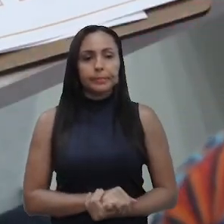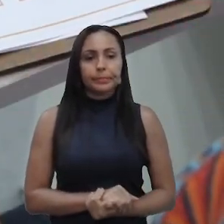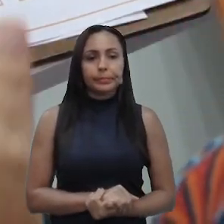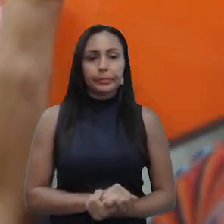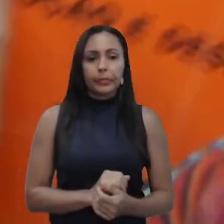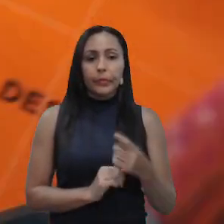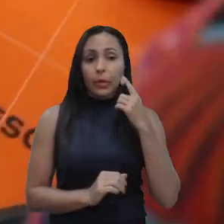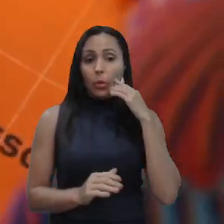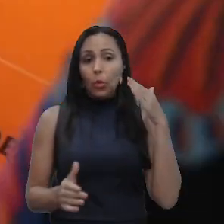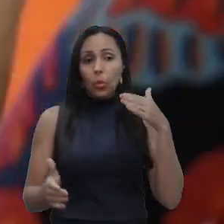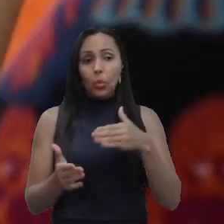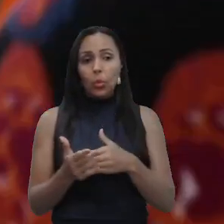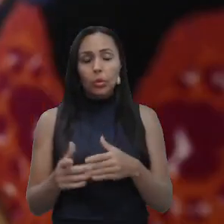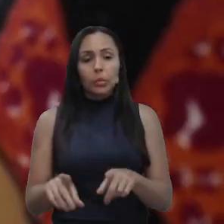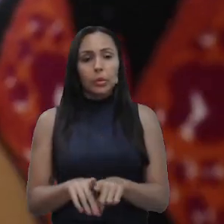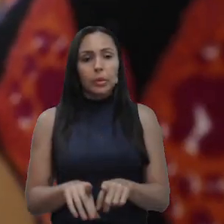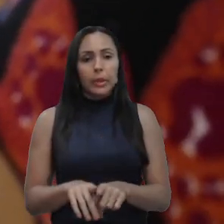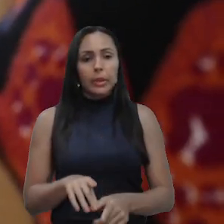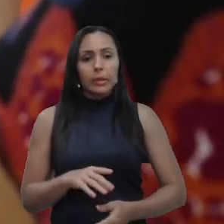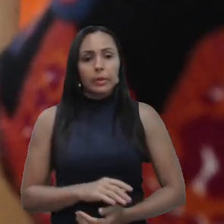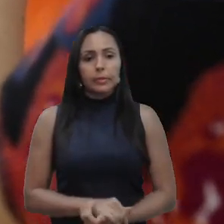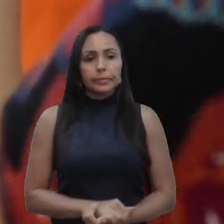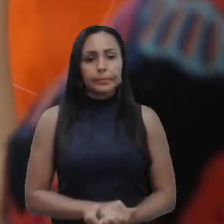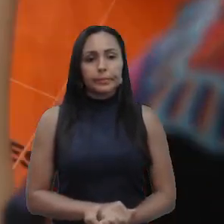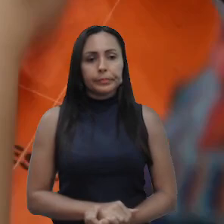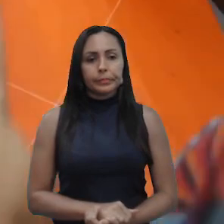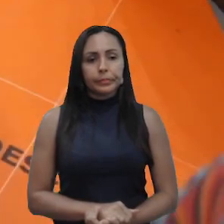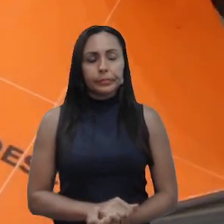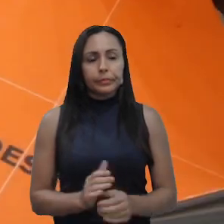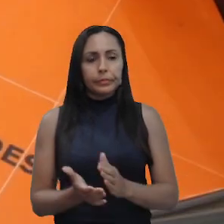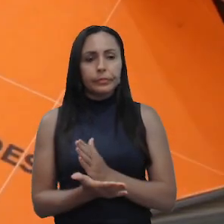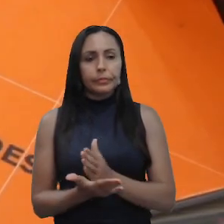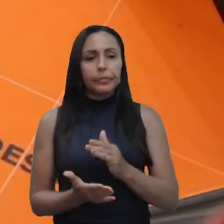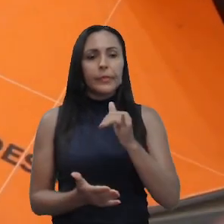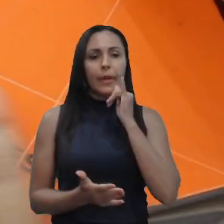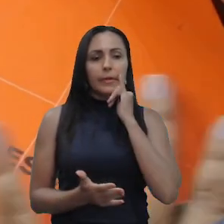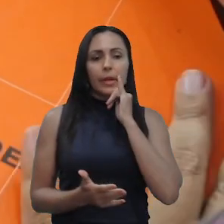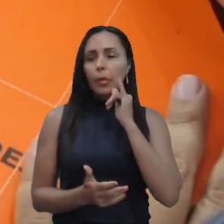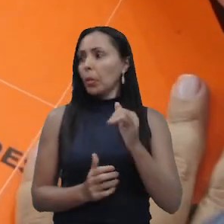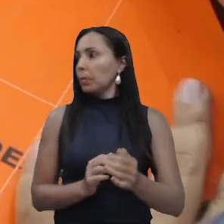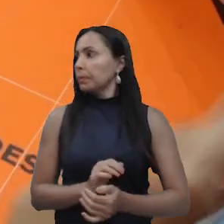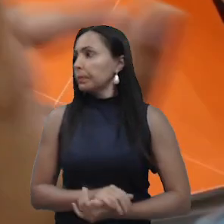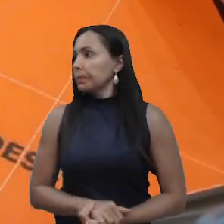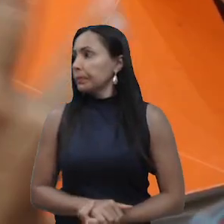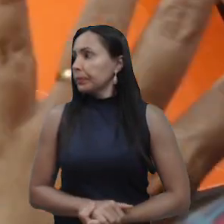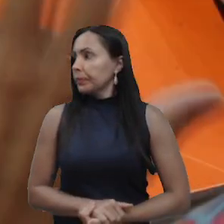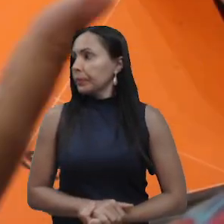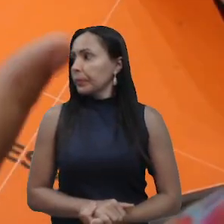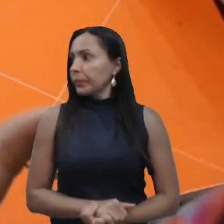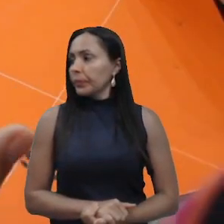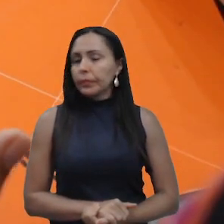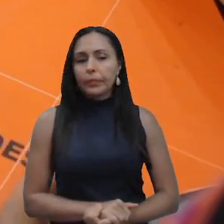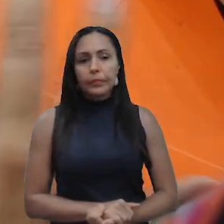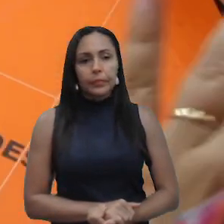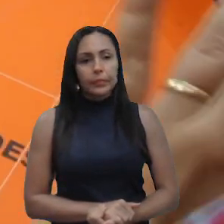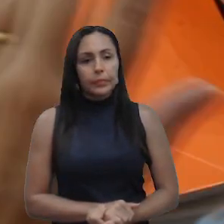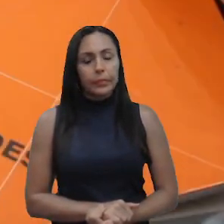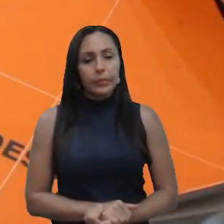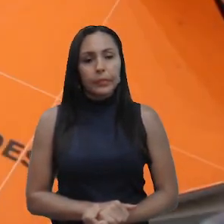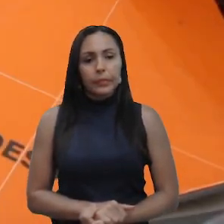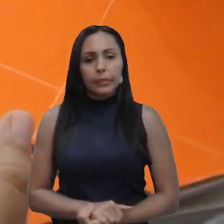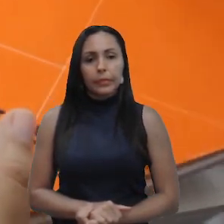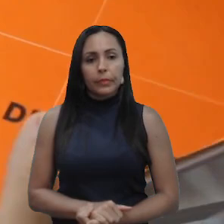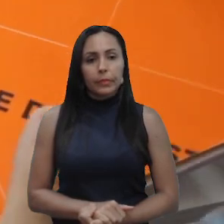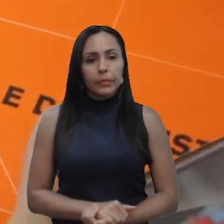menos importante, eu trouxe alguns exemplos desse livro, que é um livro, enfim, já saiu aí, gente,